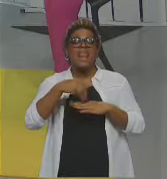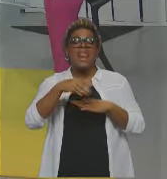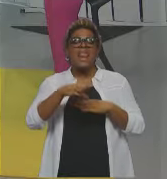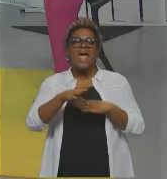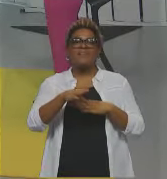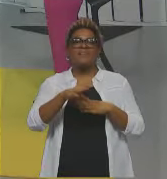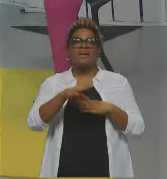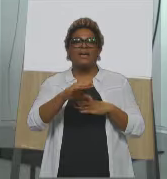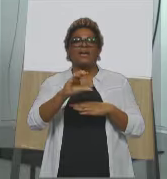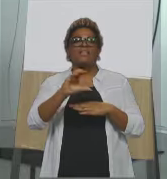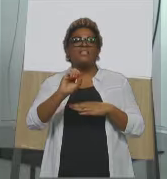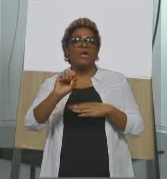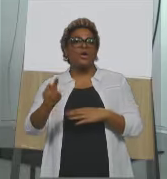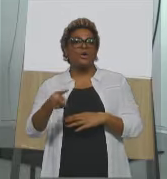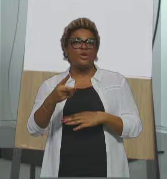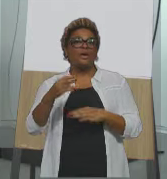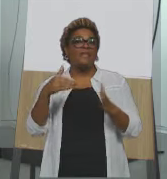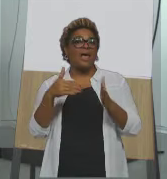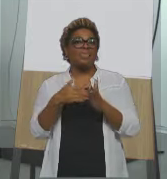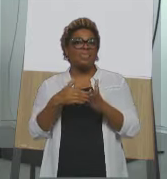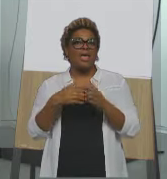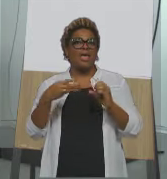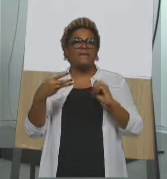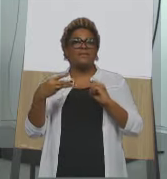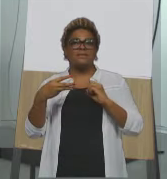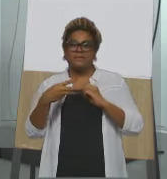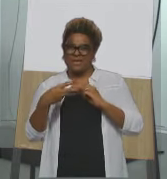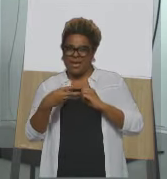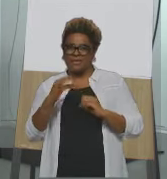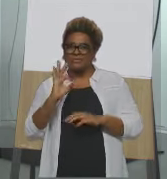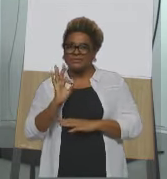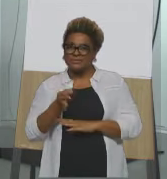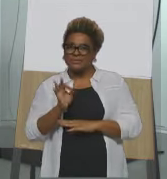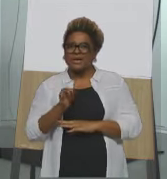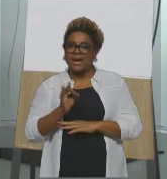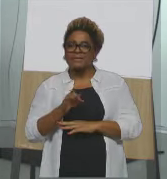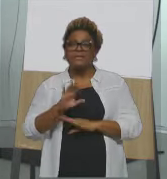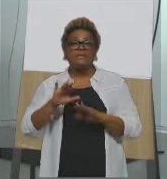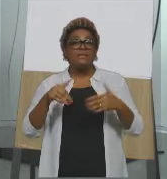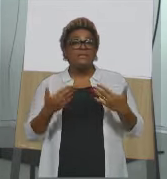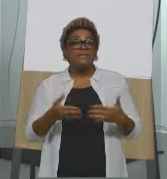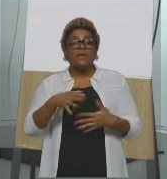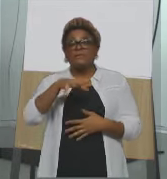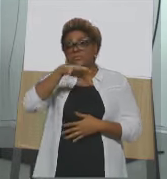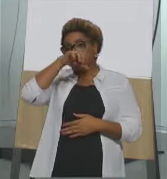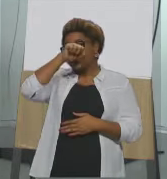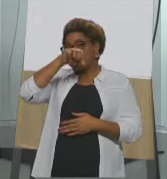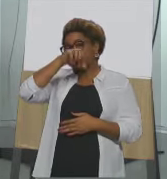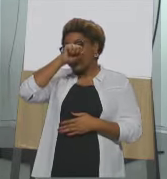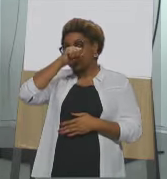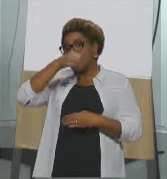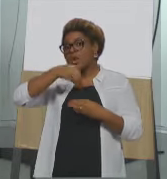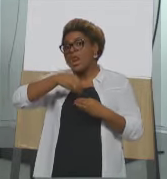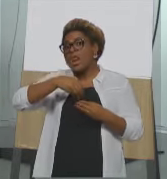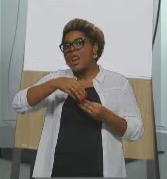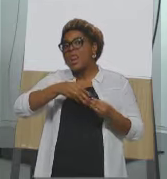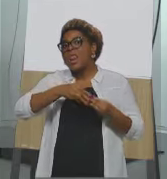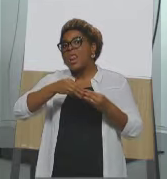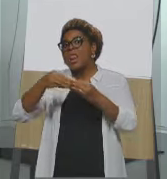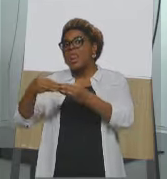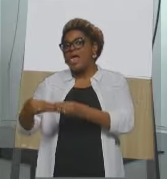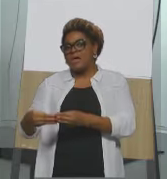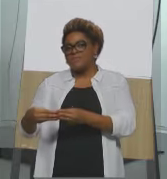você está percebendo aí a importância? Respiratório, levou o oxigênio até o pulmão.